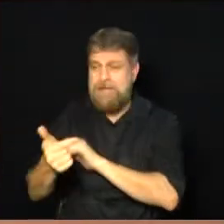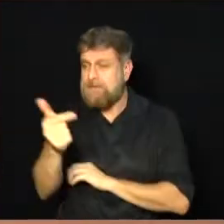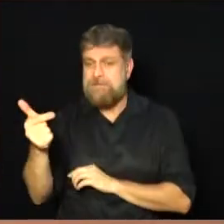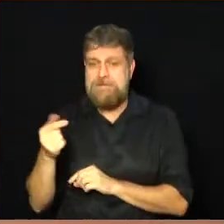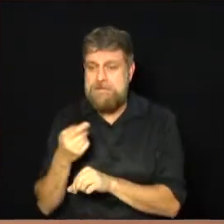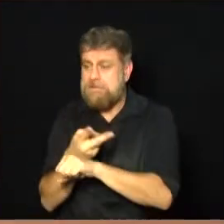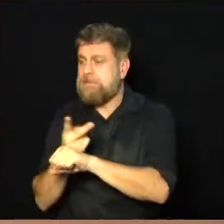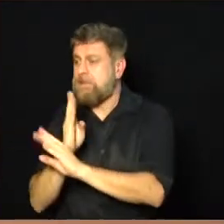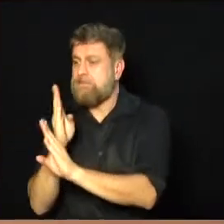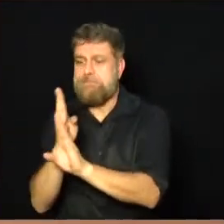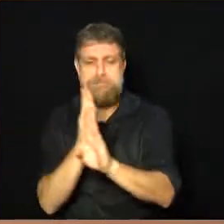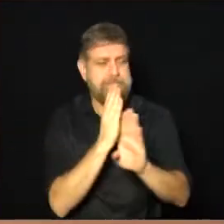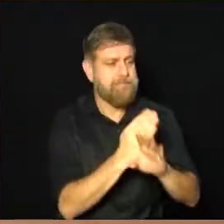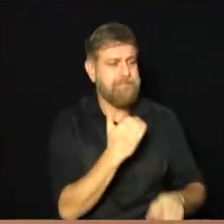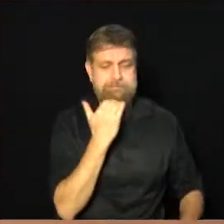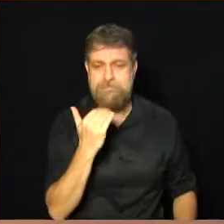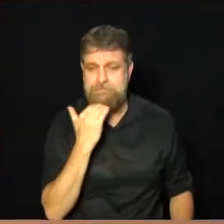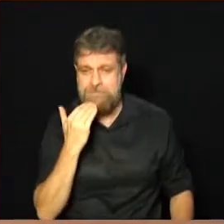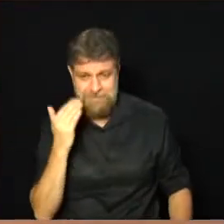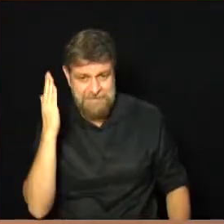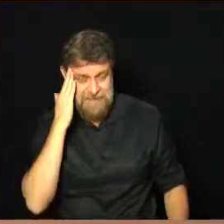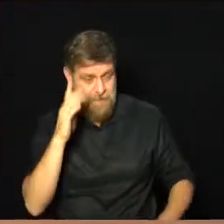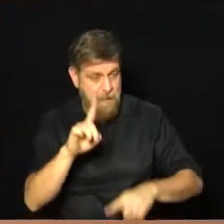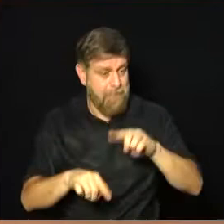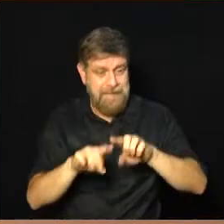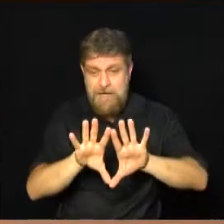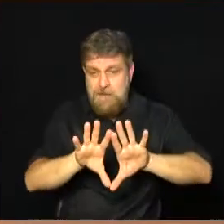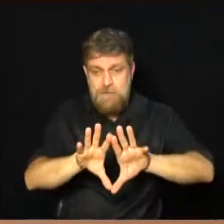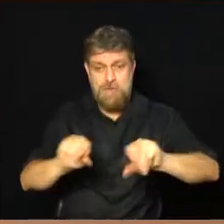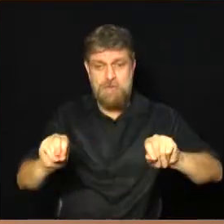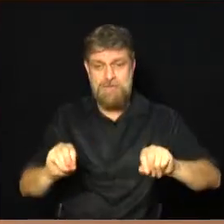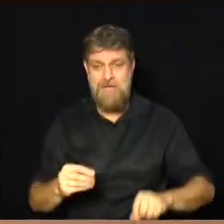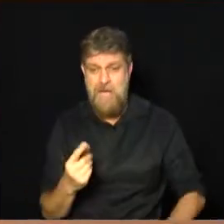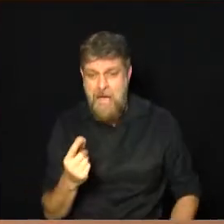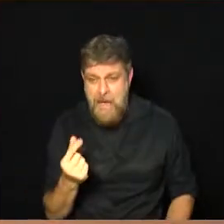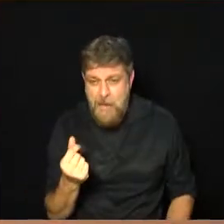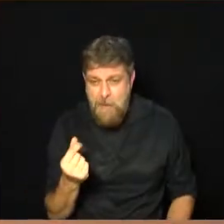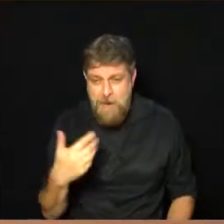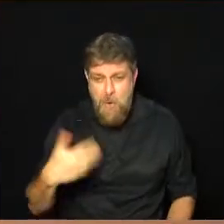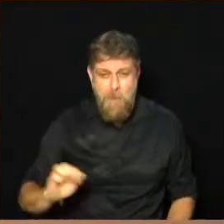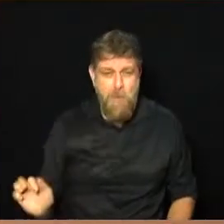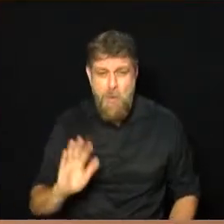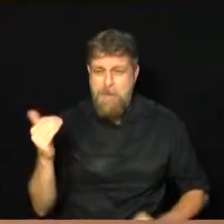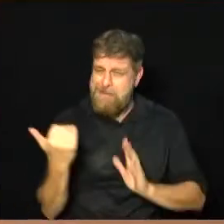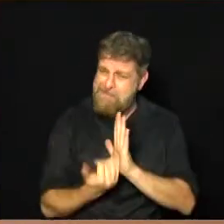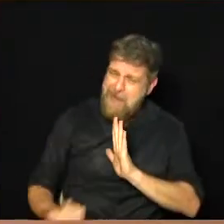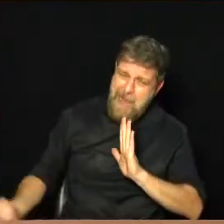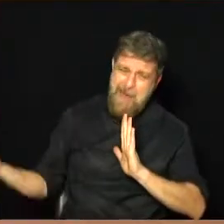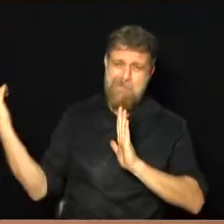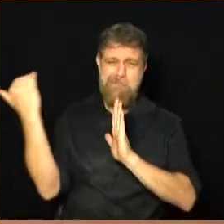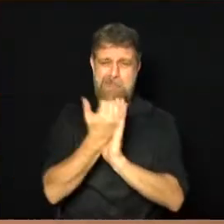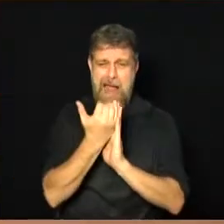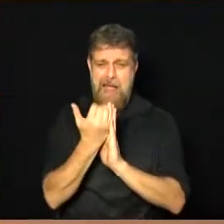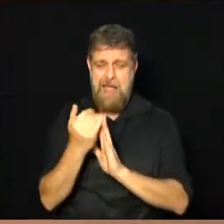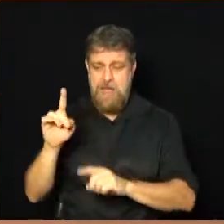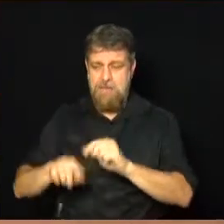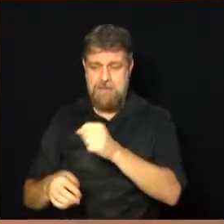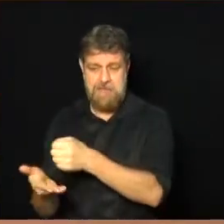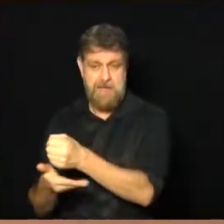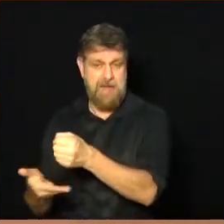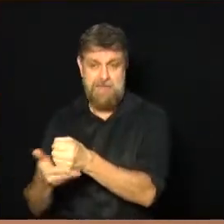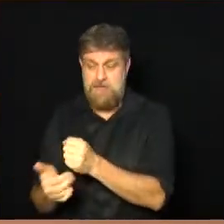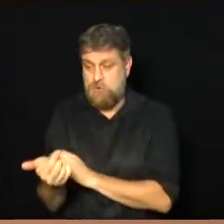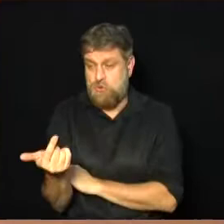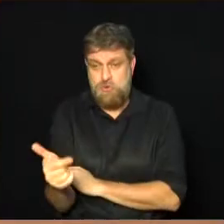Infraestrutura, sabe do que eu estou falando. Os materiais sumiram e subiram violentamente de preço, porque sumiu a matéria-prima,